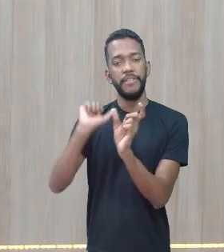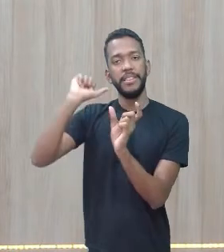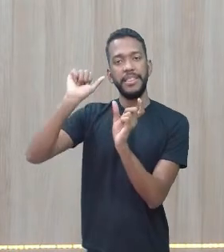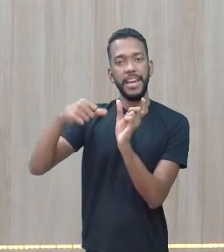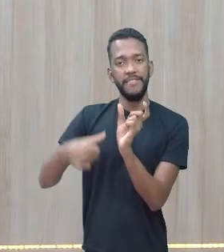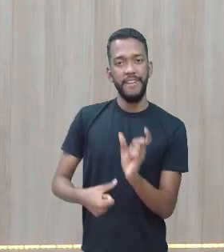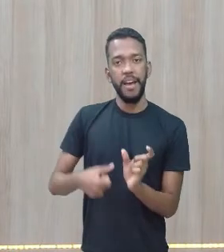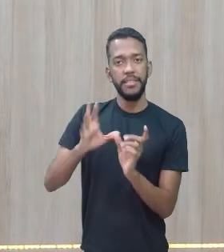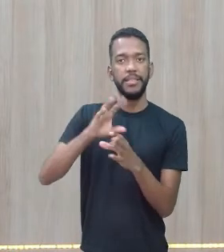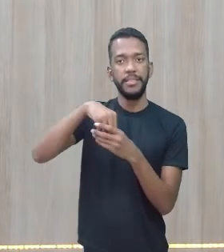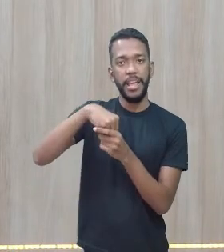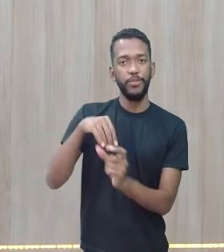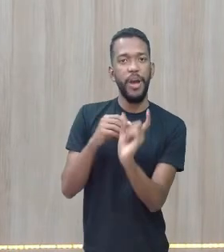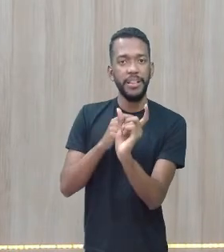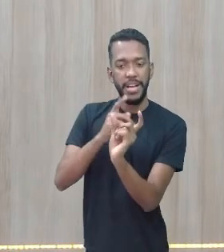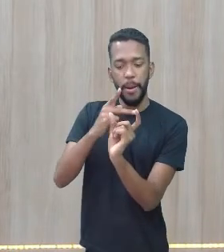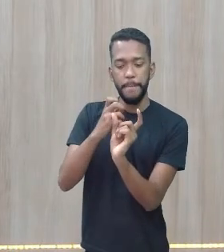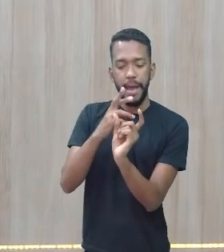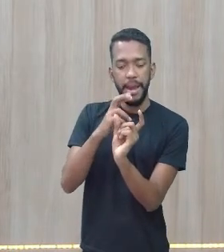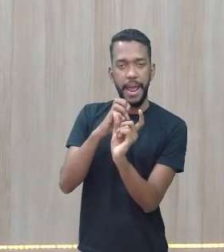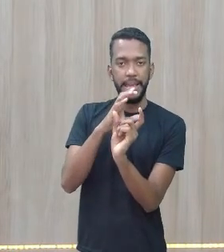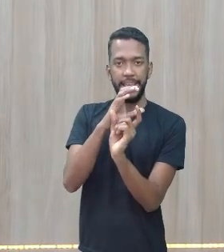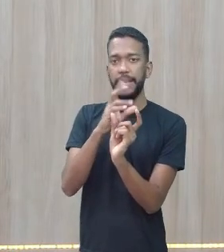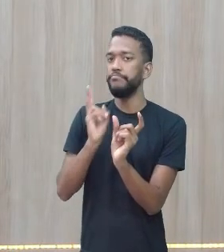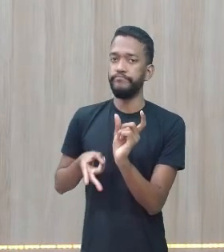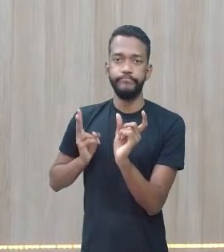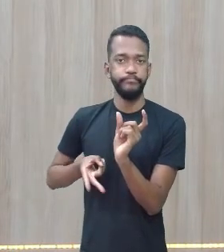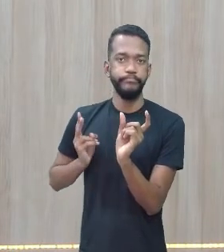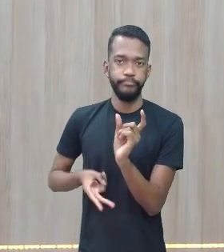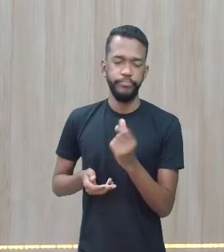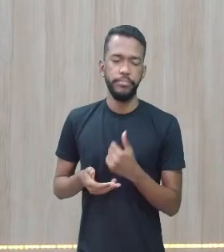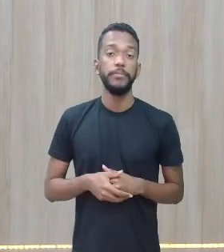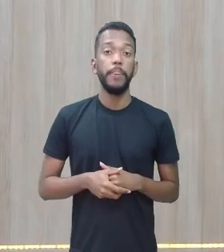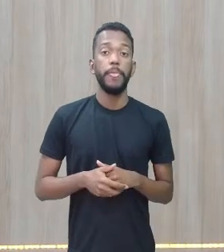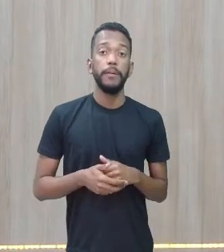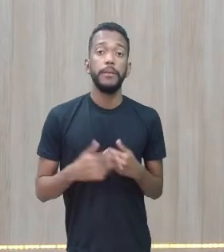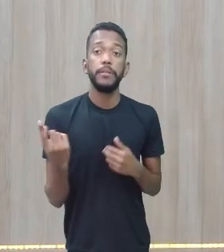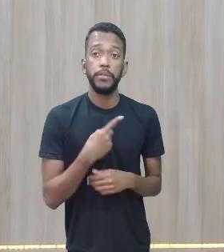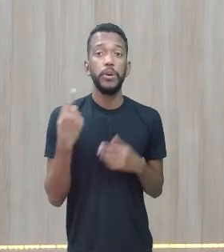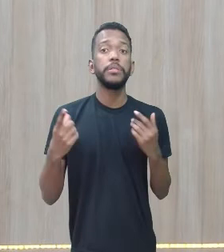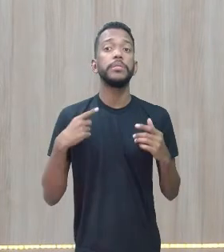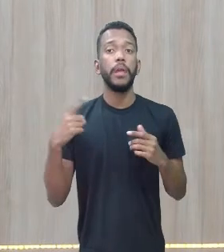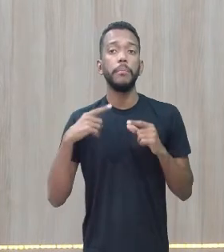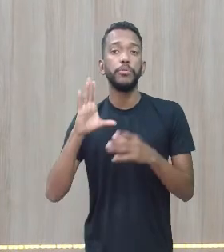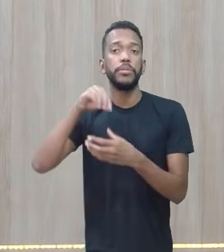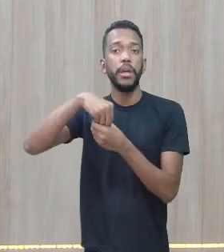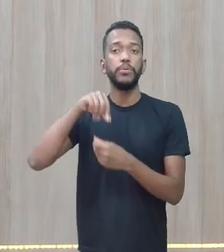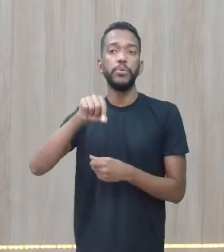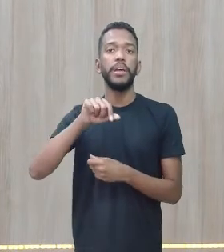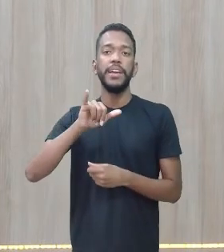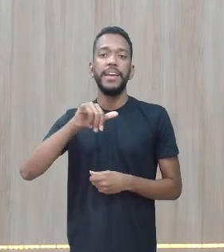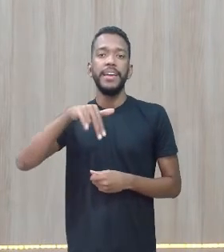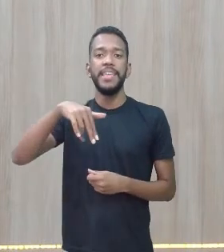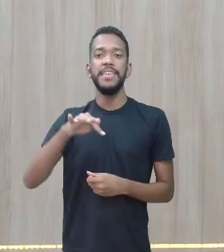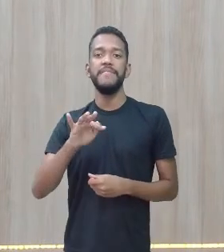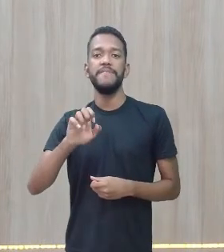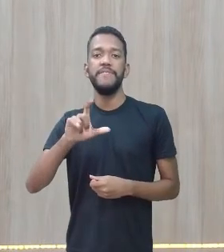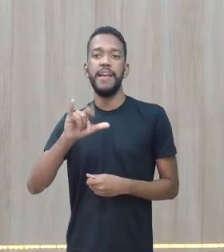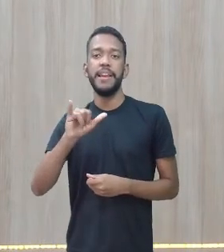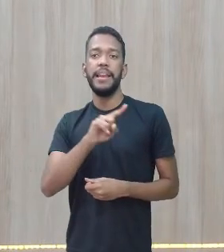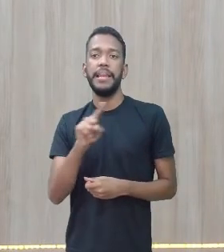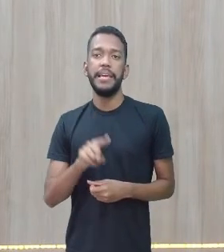deste radical aí. E nós temos ali infeliz, não é? Que é o